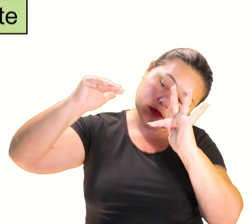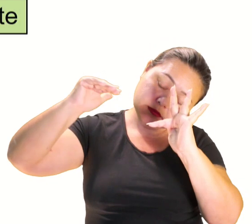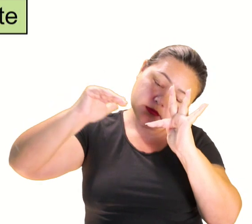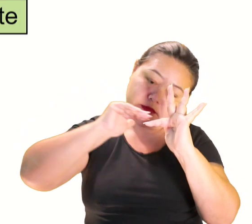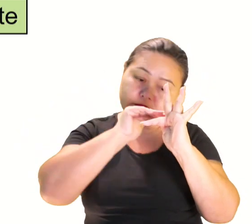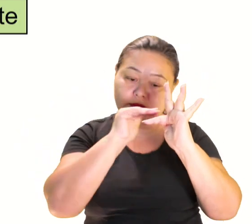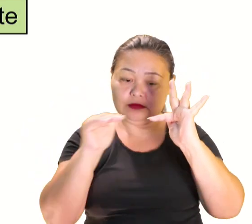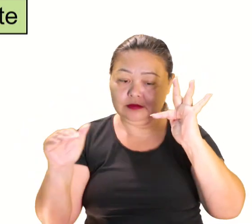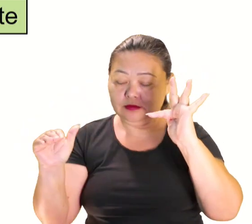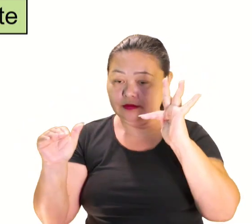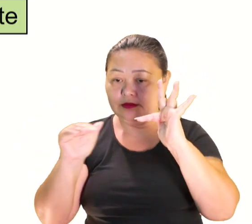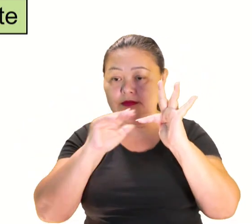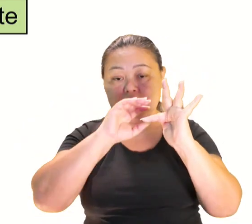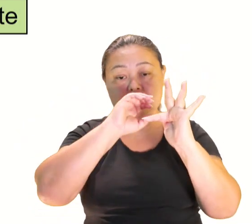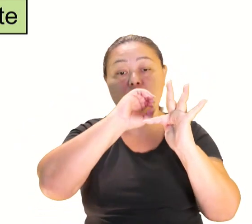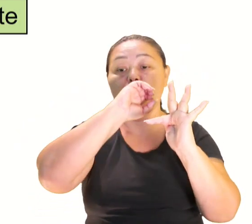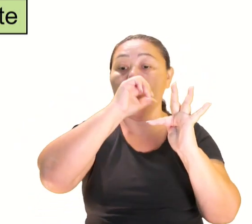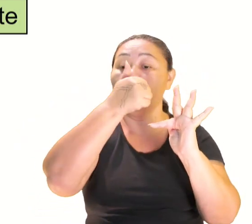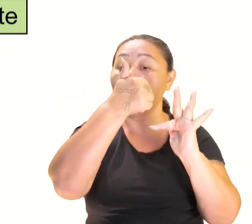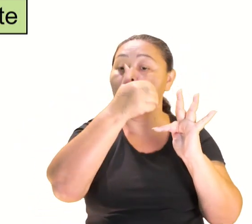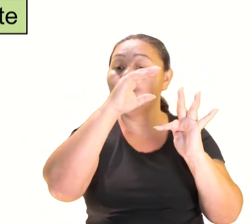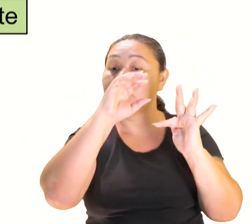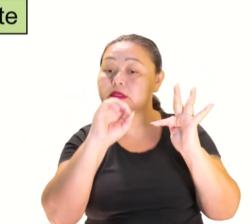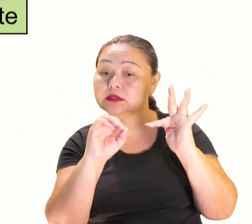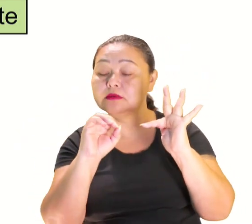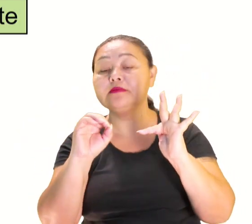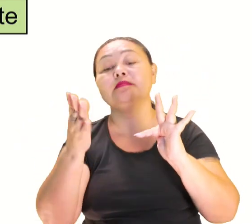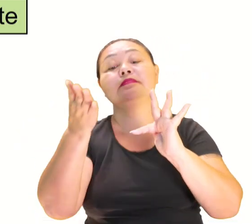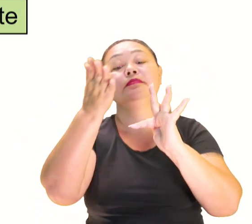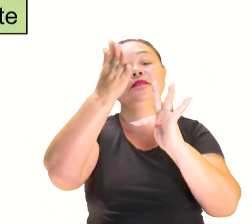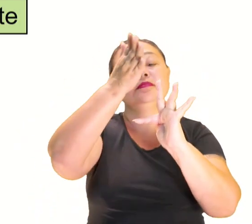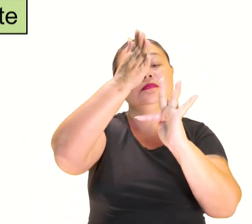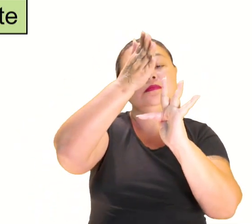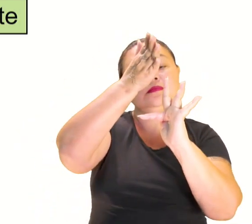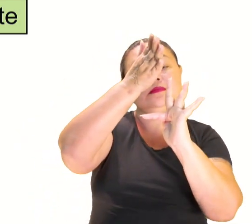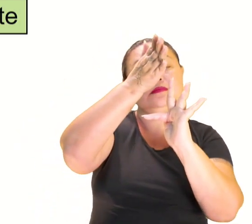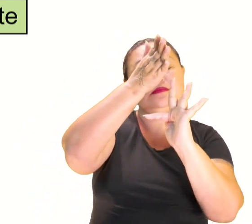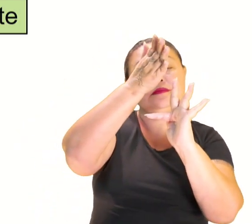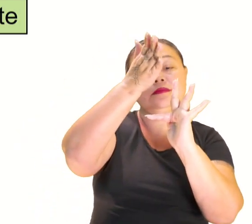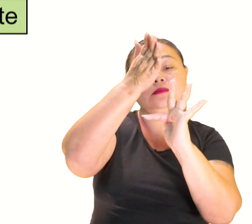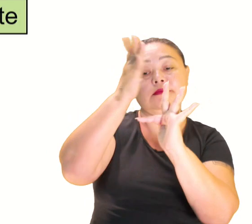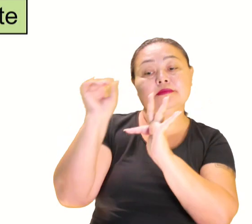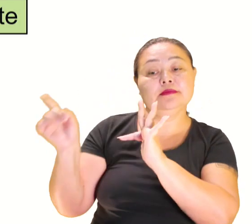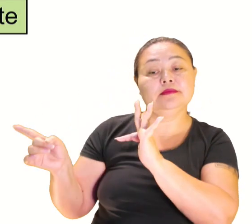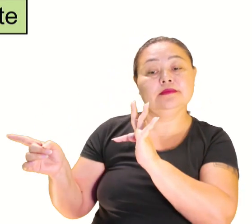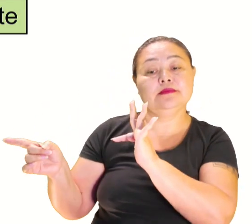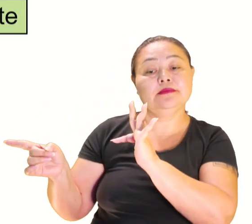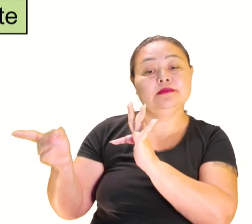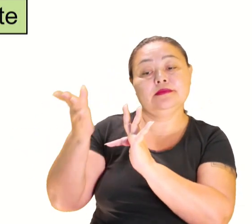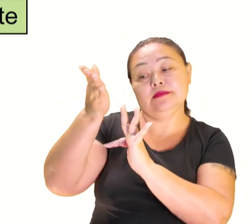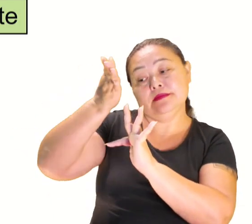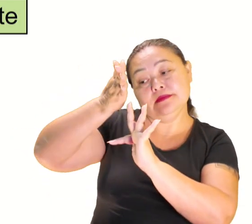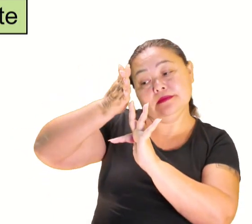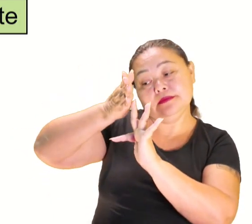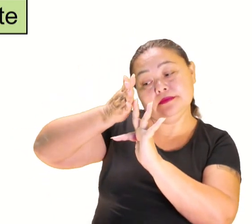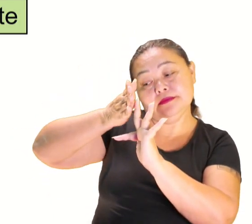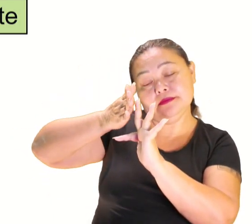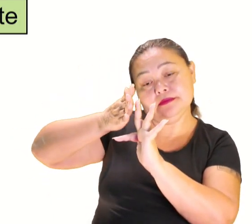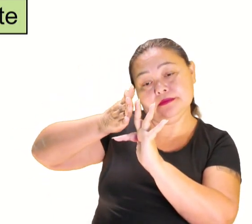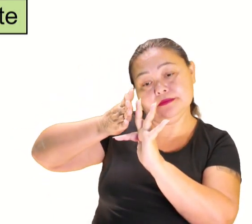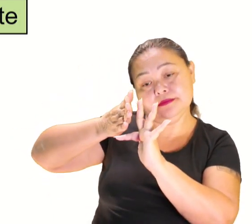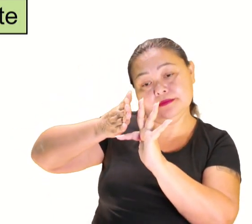passa pelo ponto 1 e 0. Decrescente também, né? Ela vem decrescendo aqui, que é o caso da nossa Torre Eiffel.